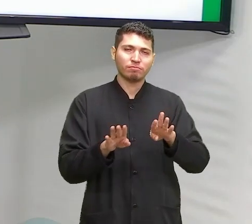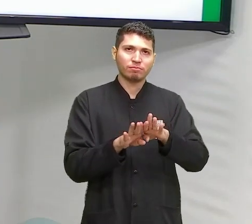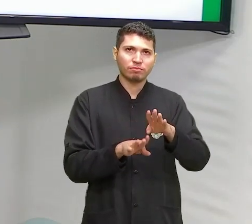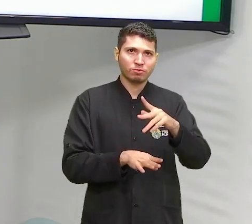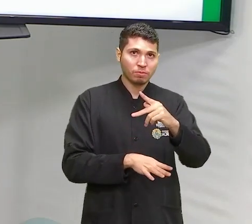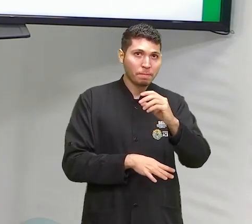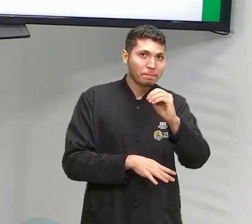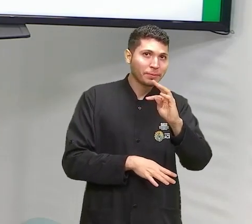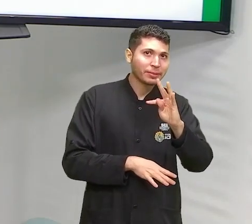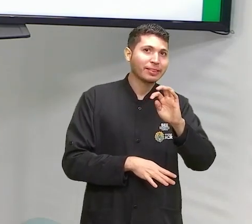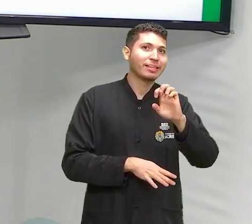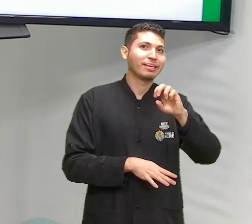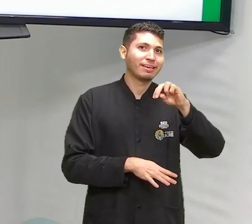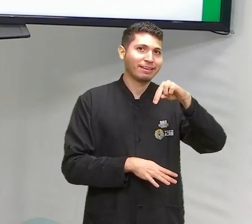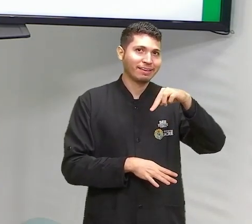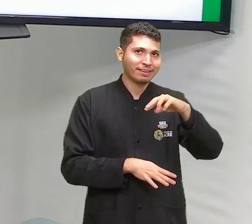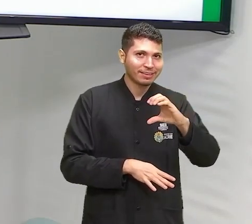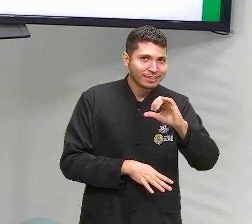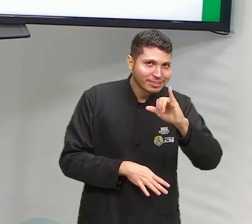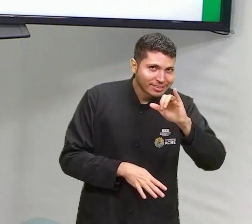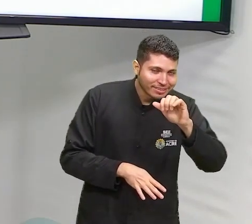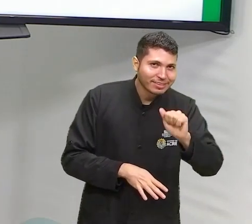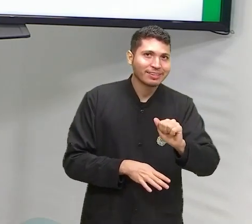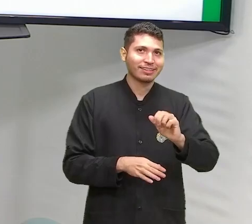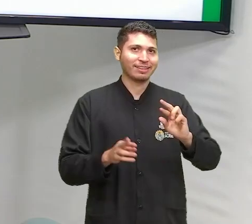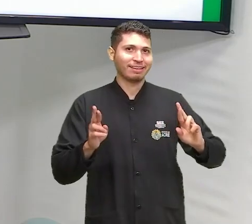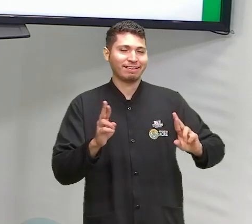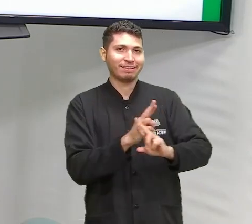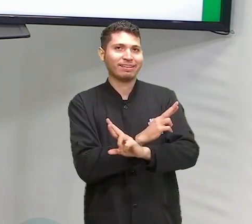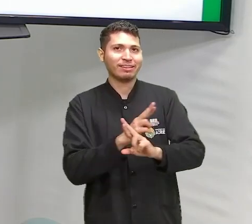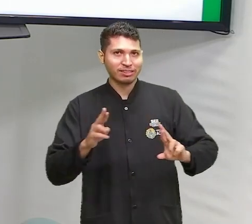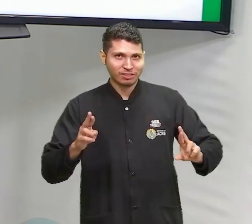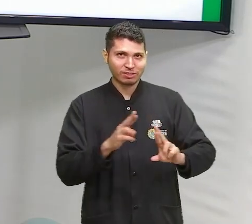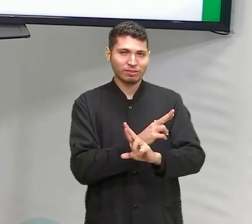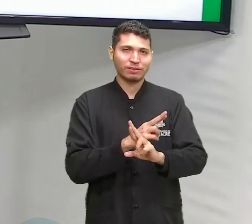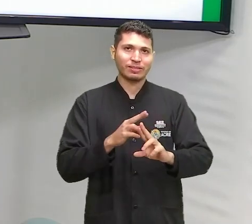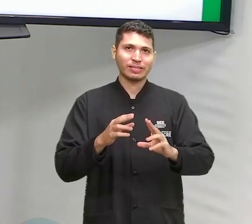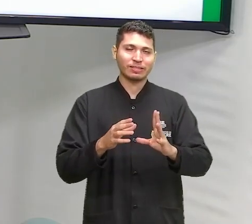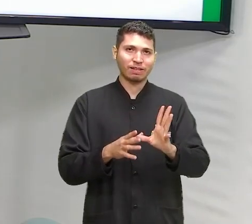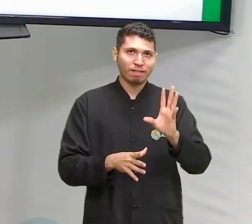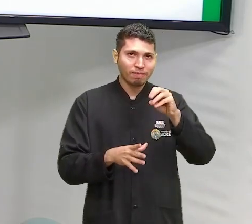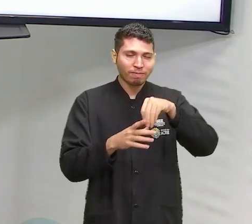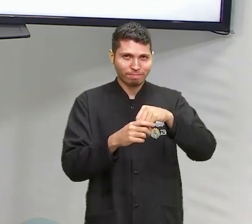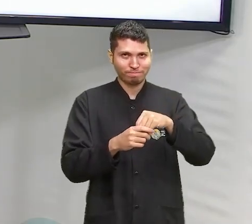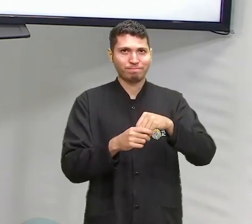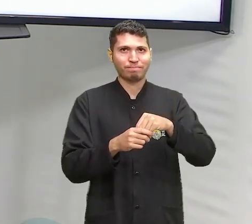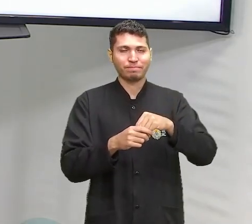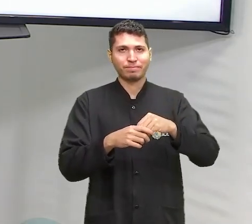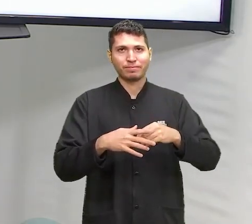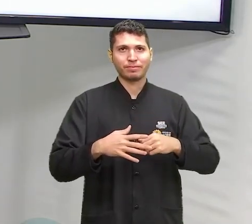vários conteúdos. Vamos introduzir agora com uma pergunta bem básica, uma pergunta cotidiana.